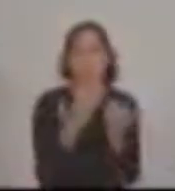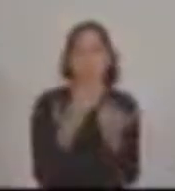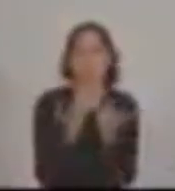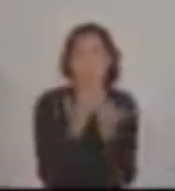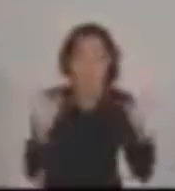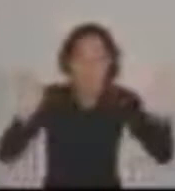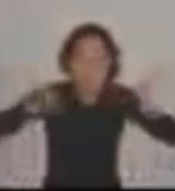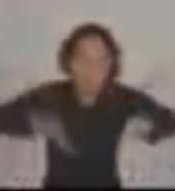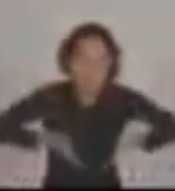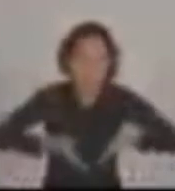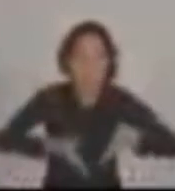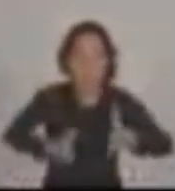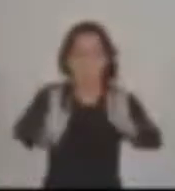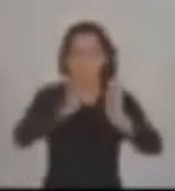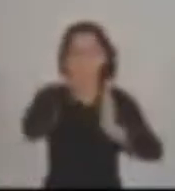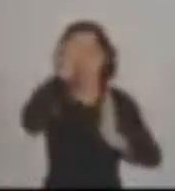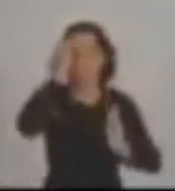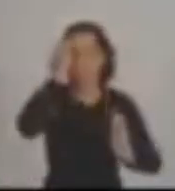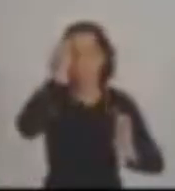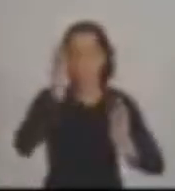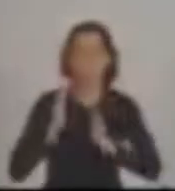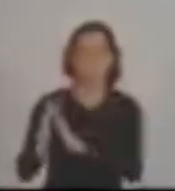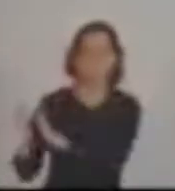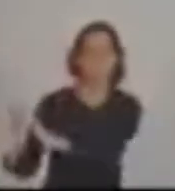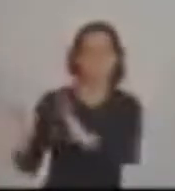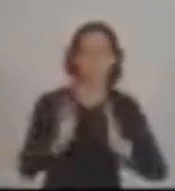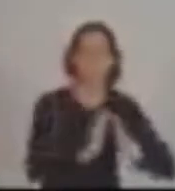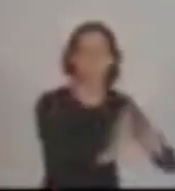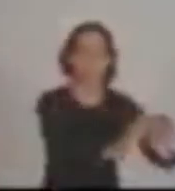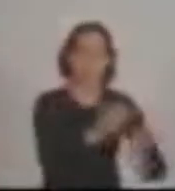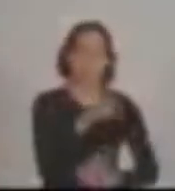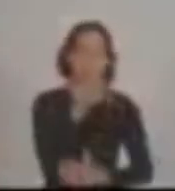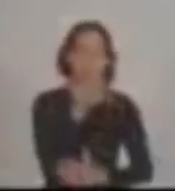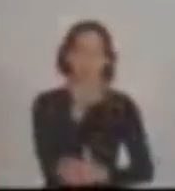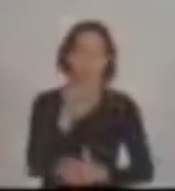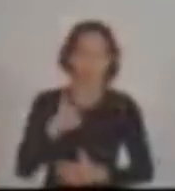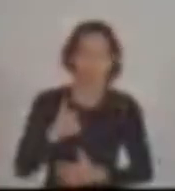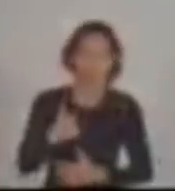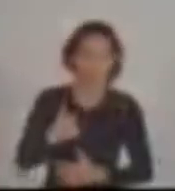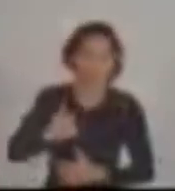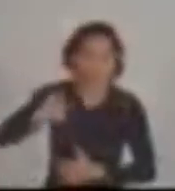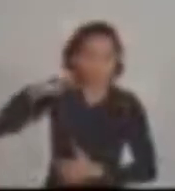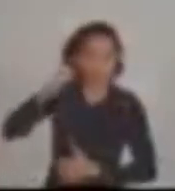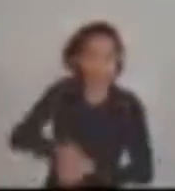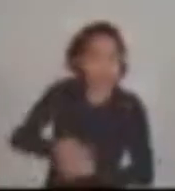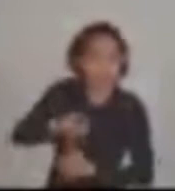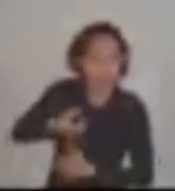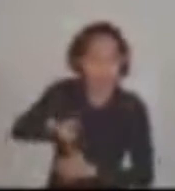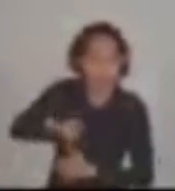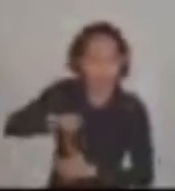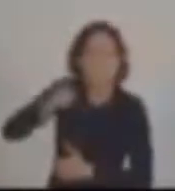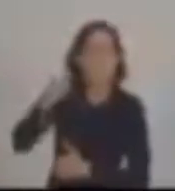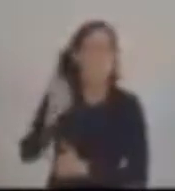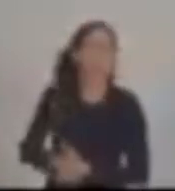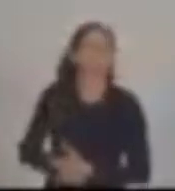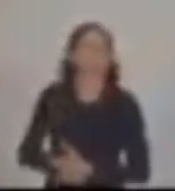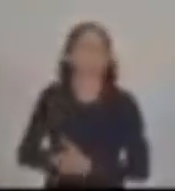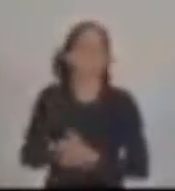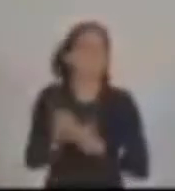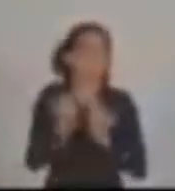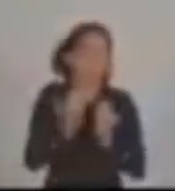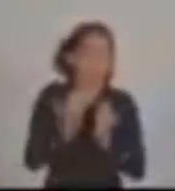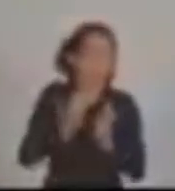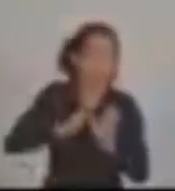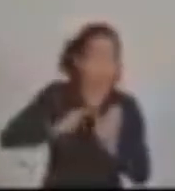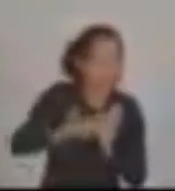povo de Cachoeiro. Eu fui covarde, sim, senhor prefeito. Quando eu fiz o Instituto do